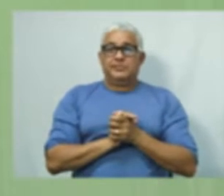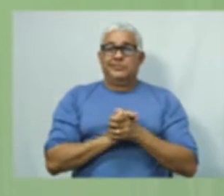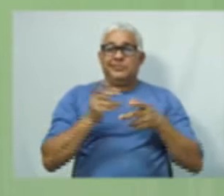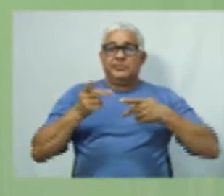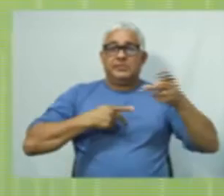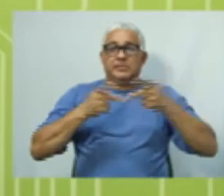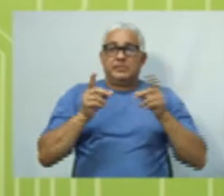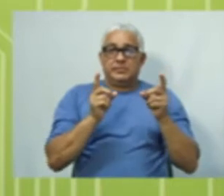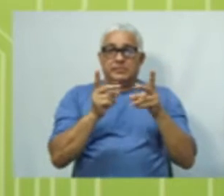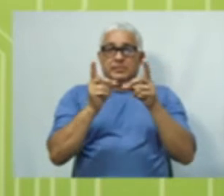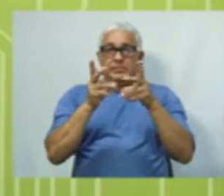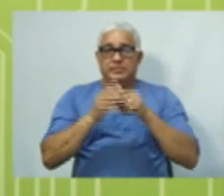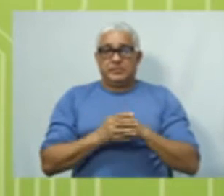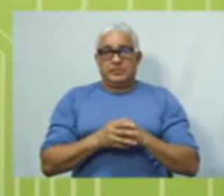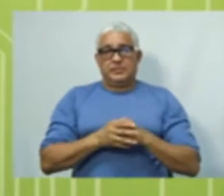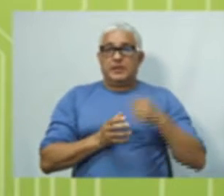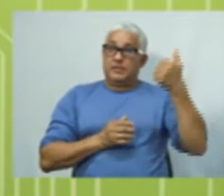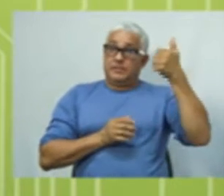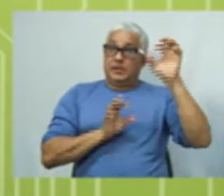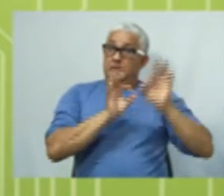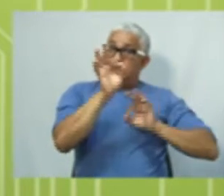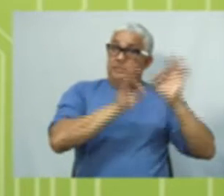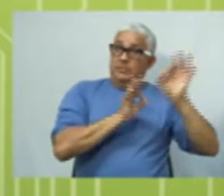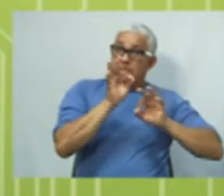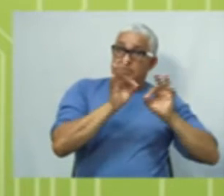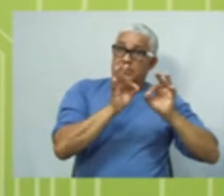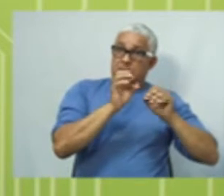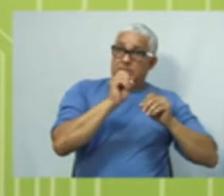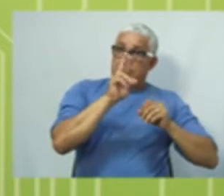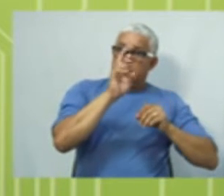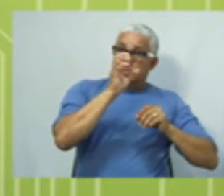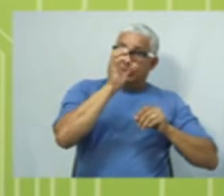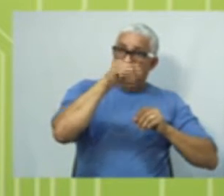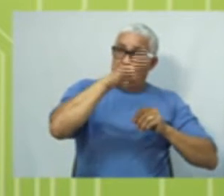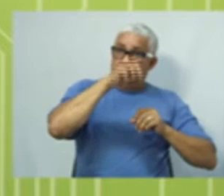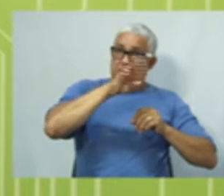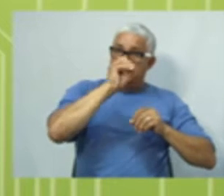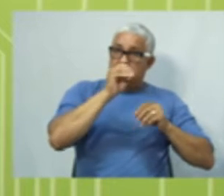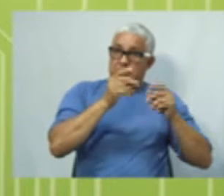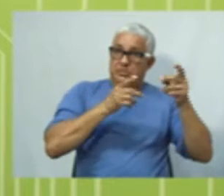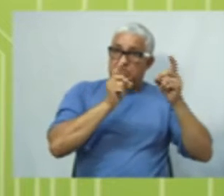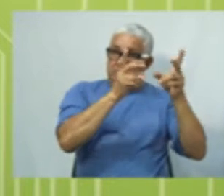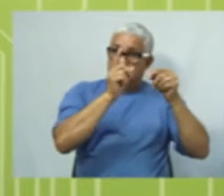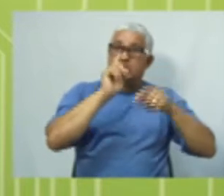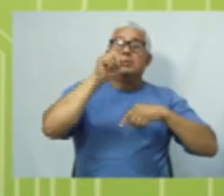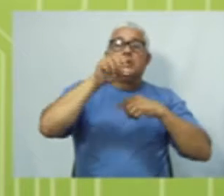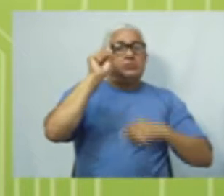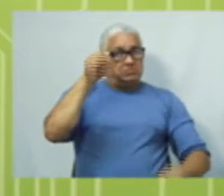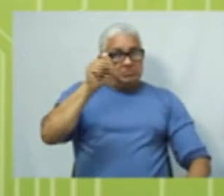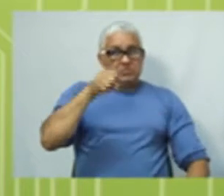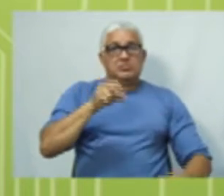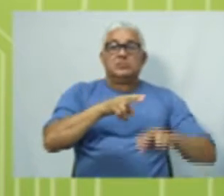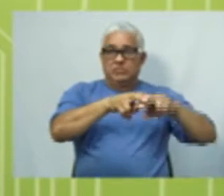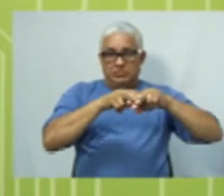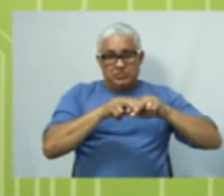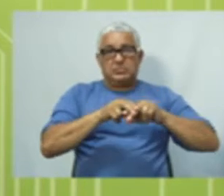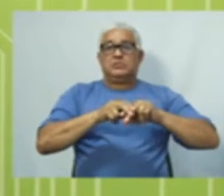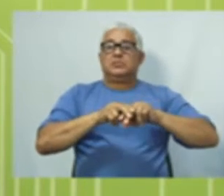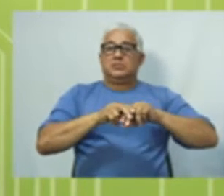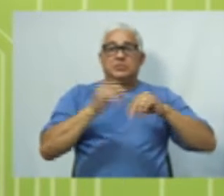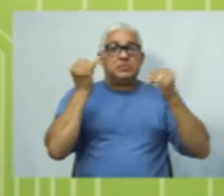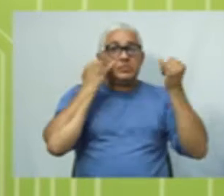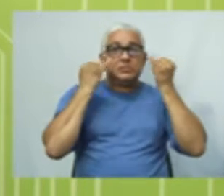planejamento de vendas, eu primeiro organizo o orçamento de vendas para depois discutir os demais? Sim. é por meio dessa